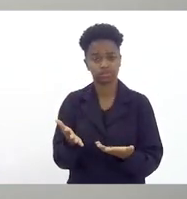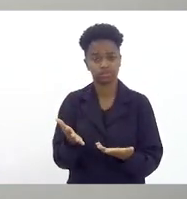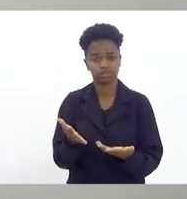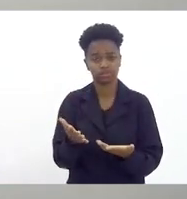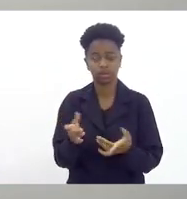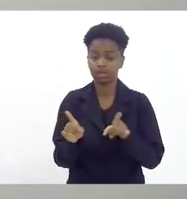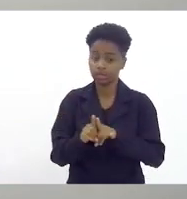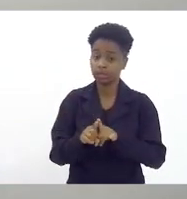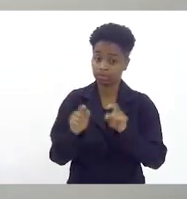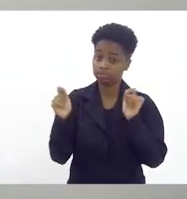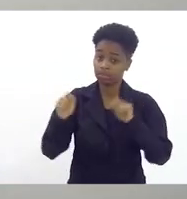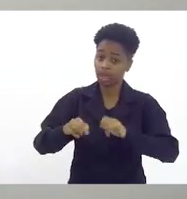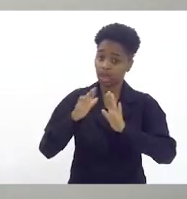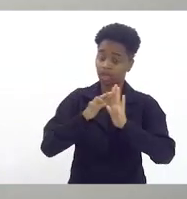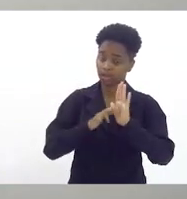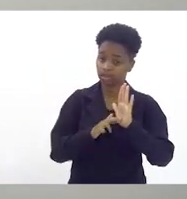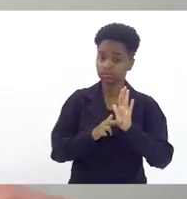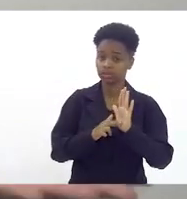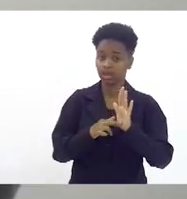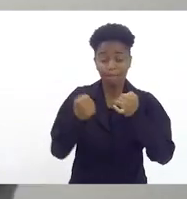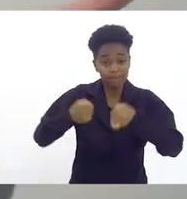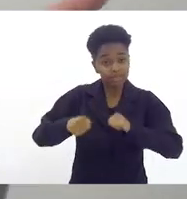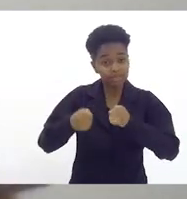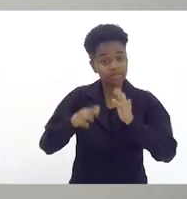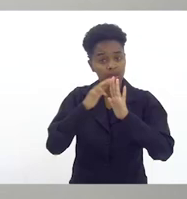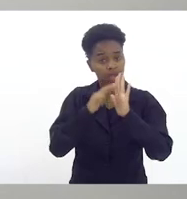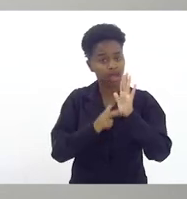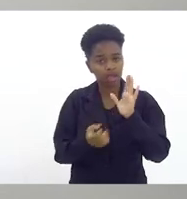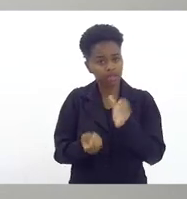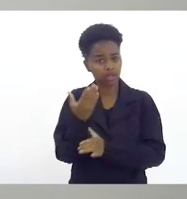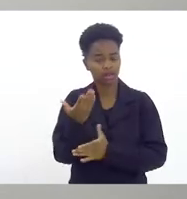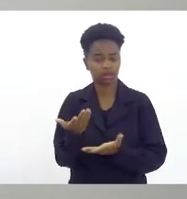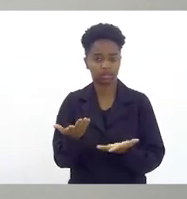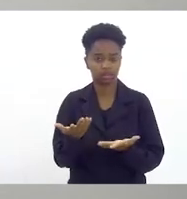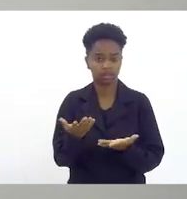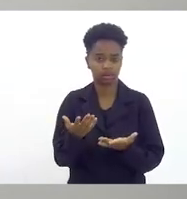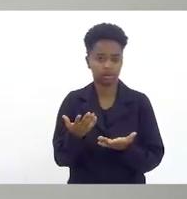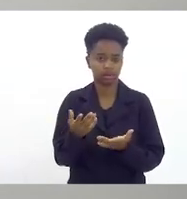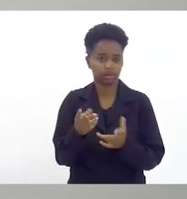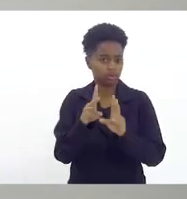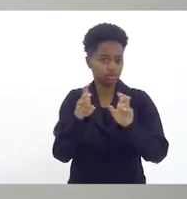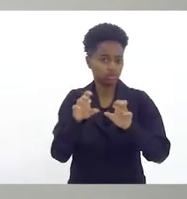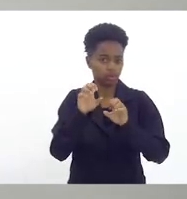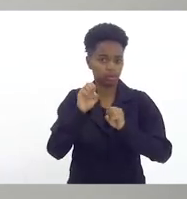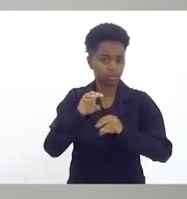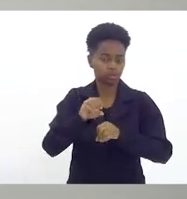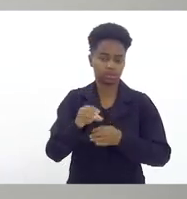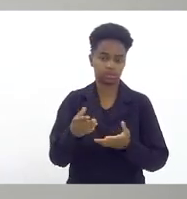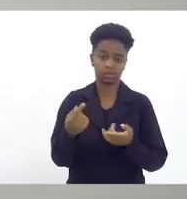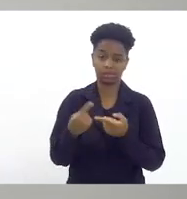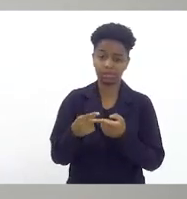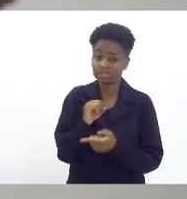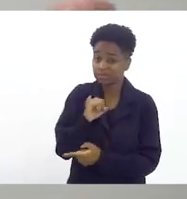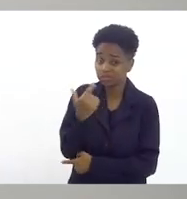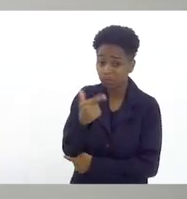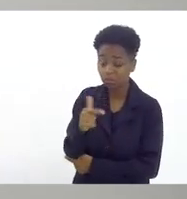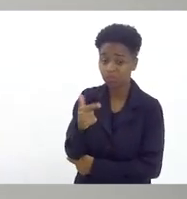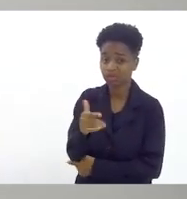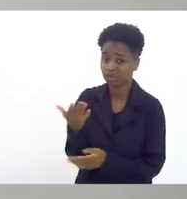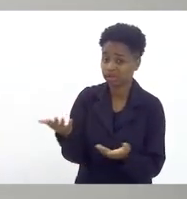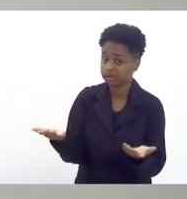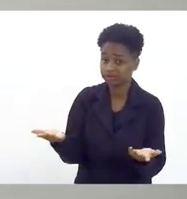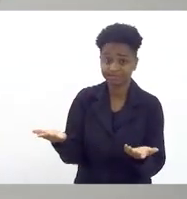é preciso regular tem que ter uma regulamentação da questão da educação se não